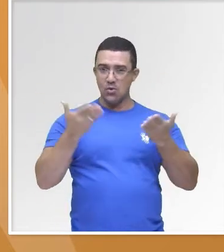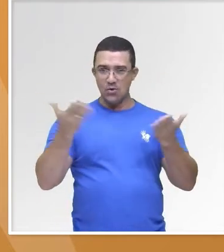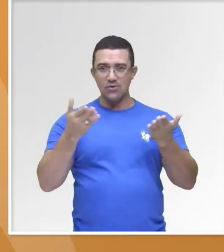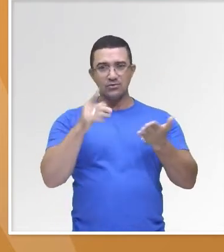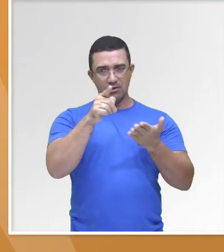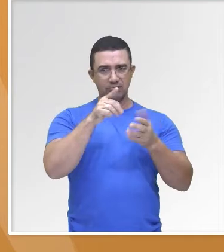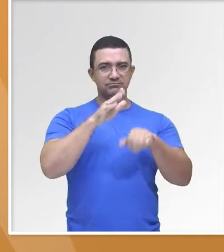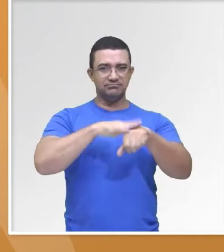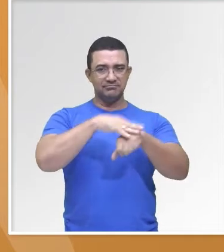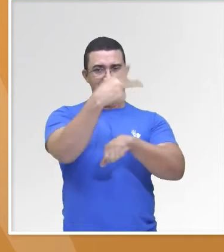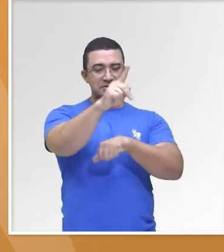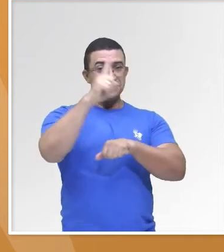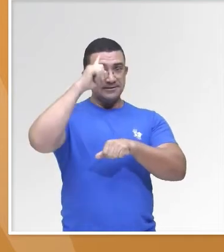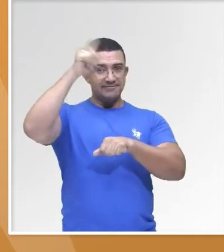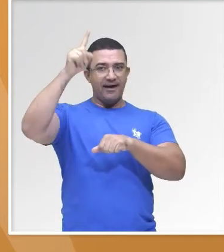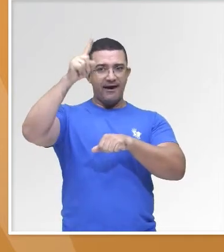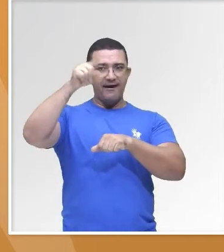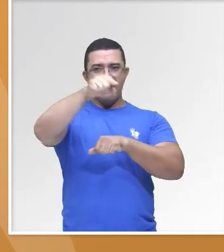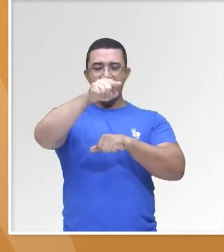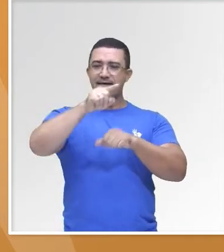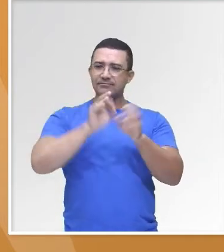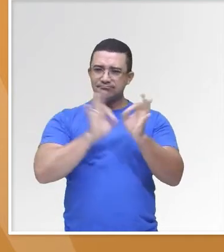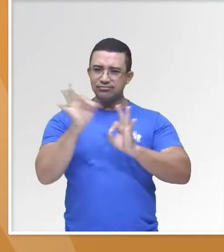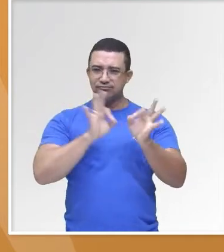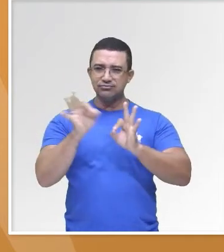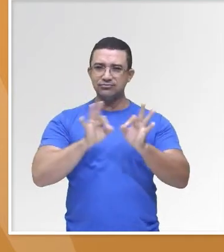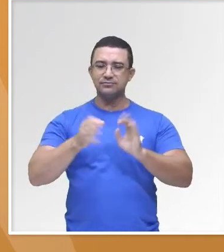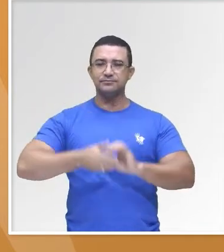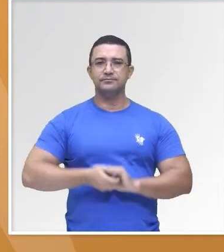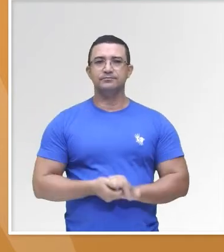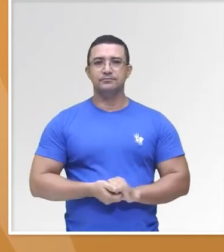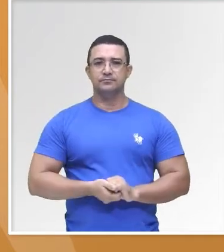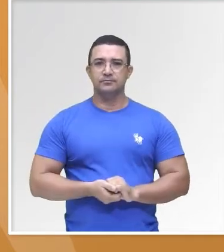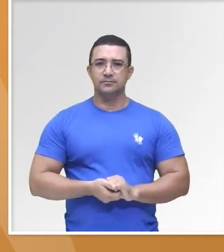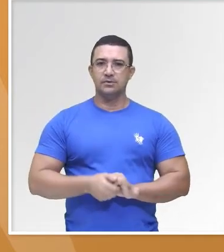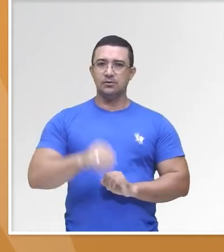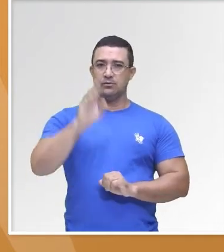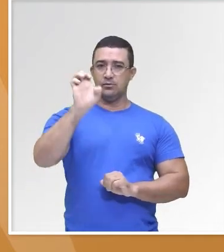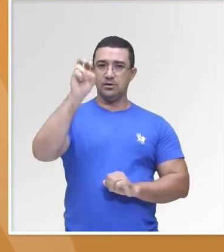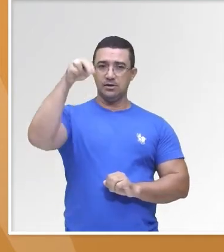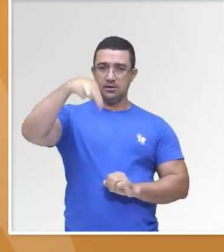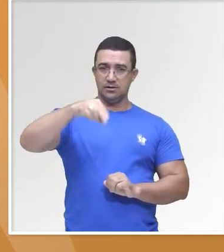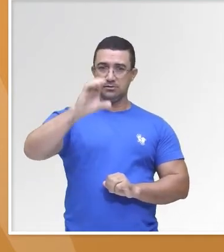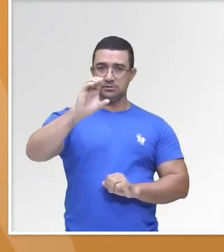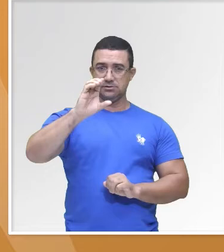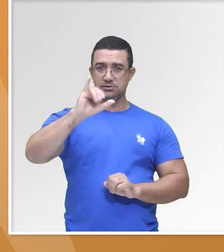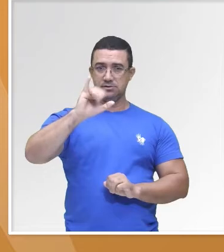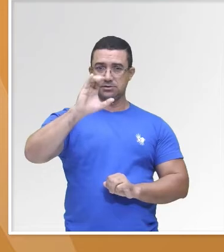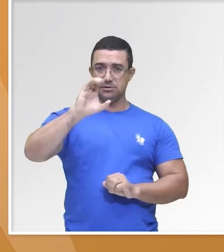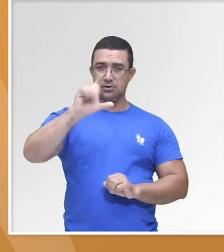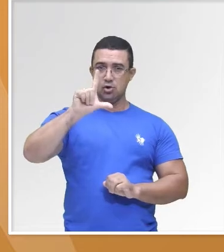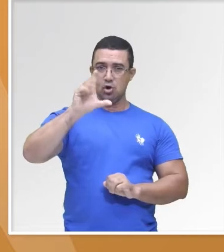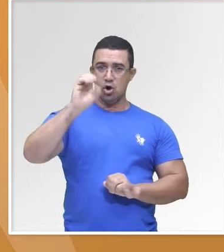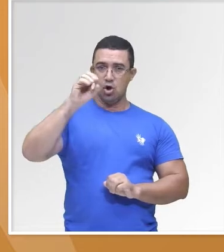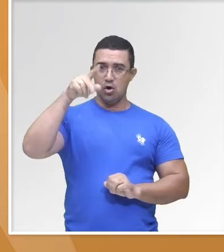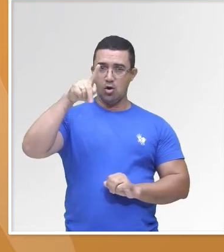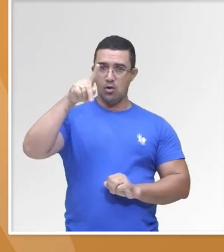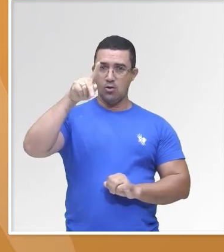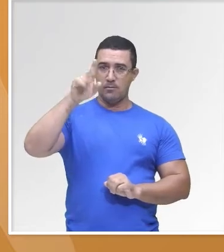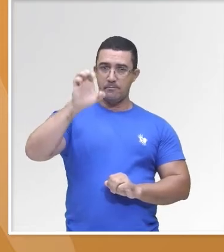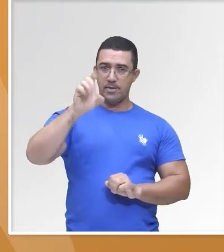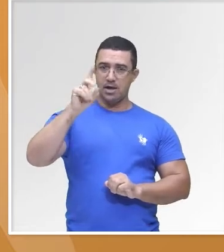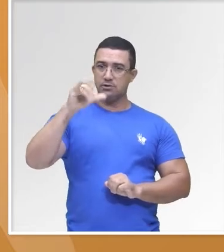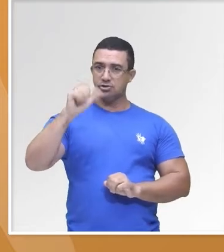a enciclopédia ela é extremamente valiosa para esse momento de preservação de ideias